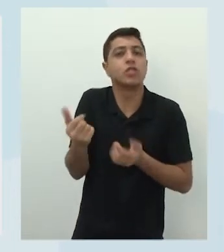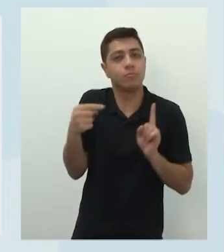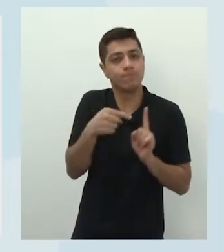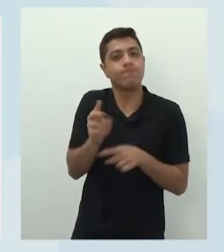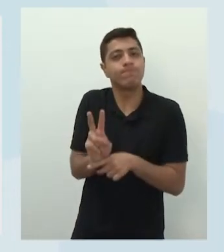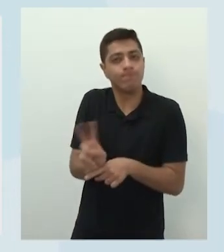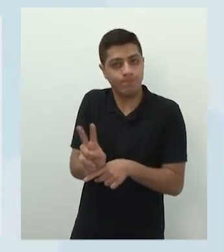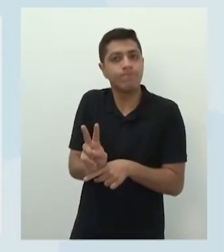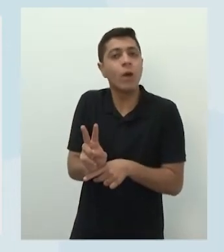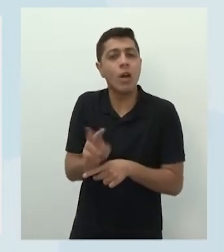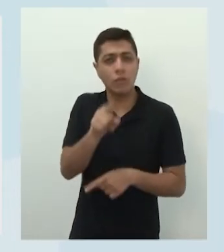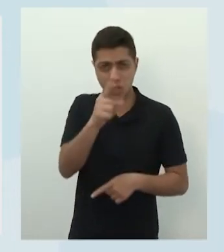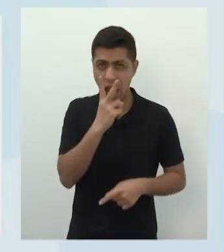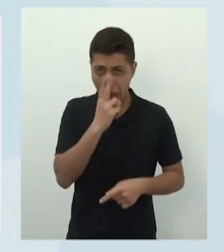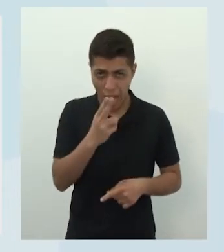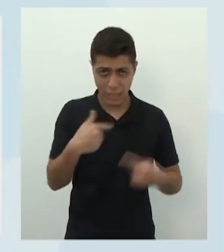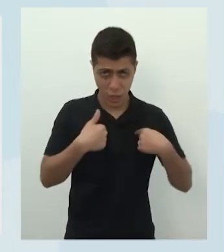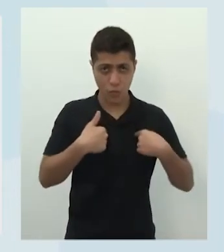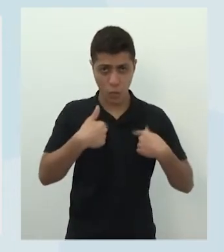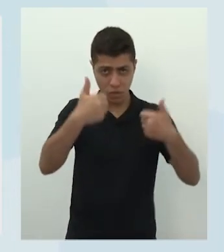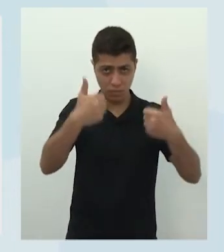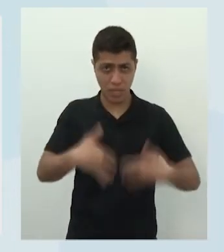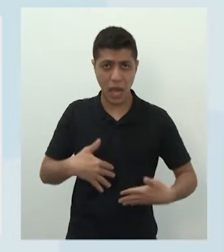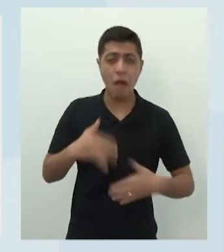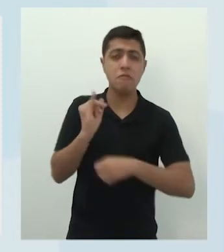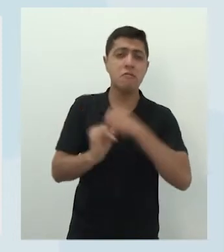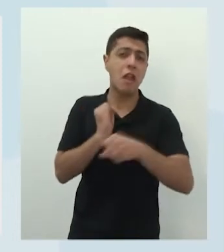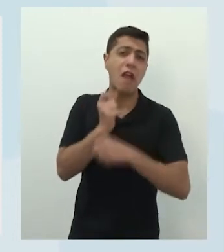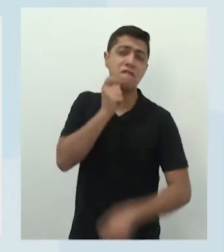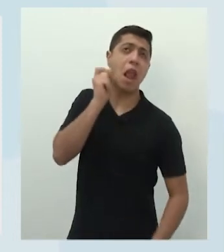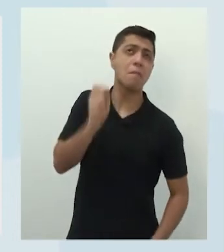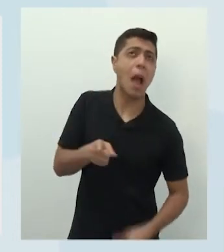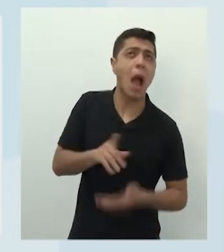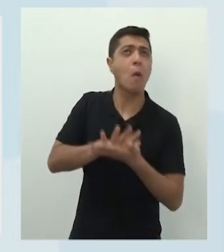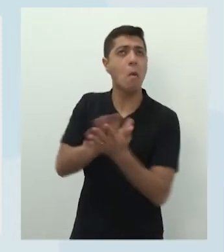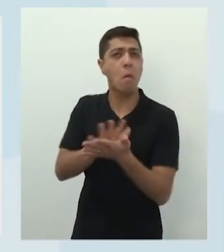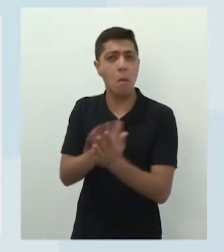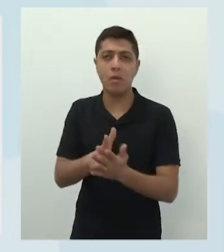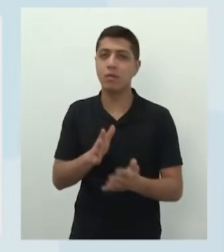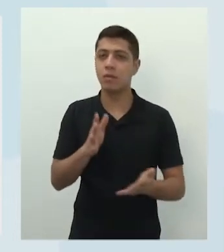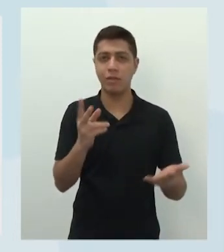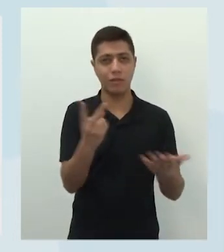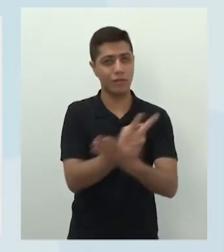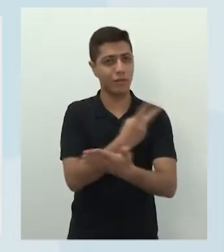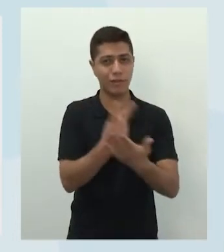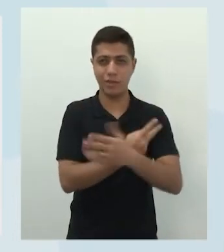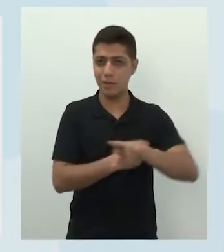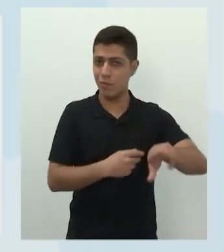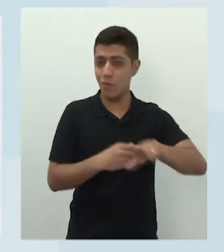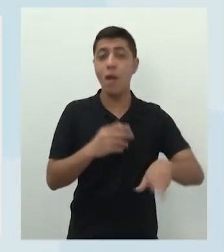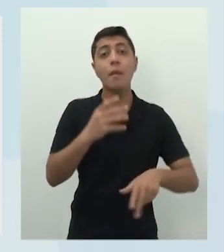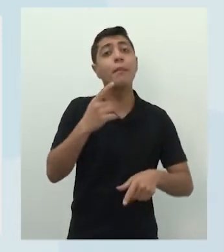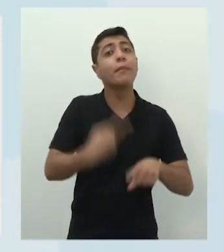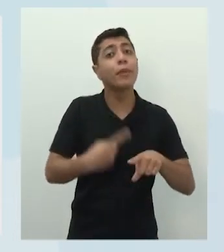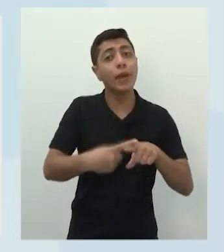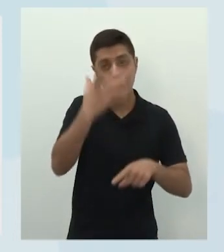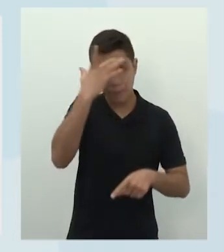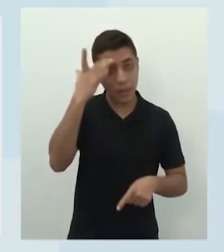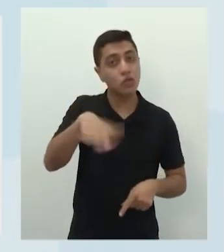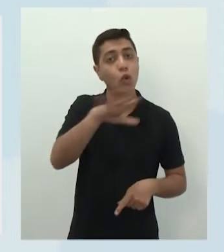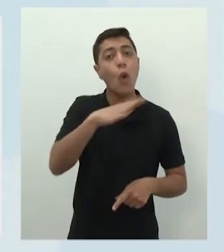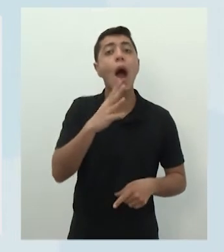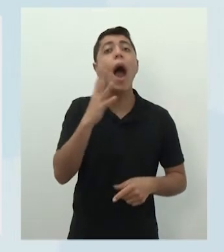hoje considera que computador, tecnologia, conexões, redes sociais estão levando os